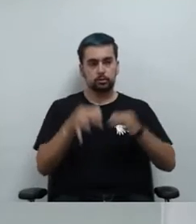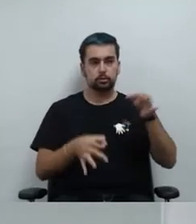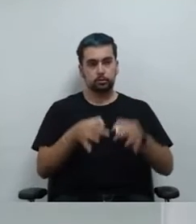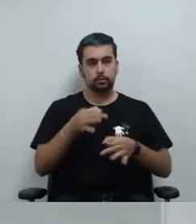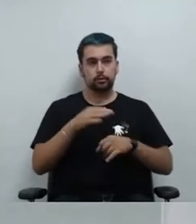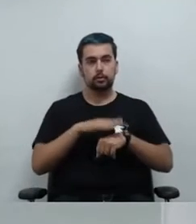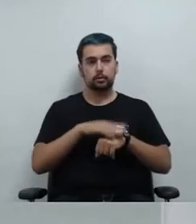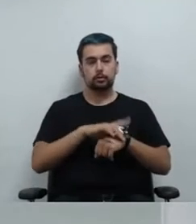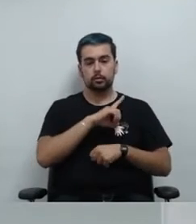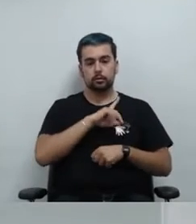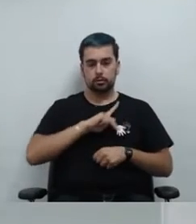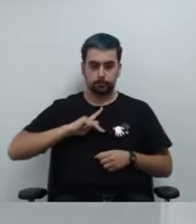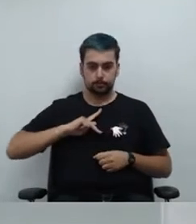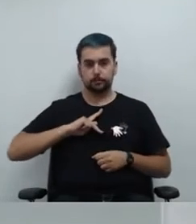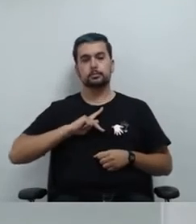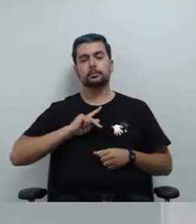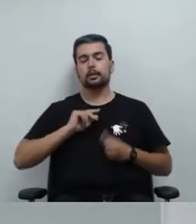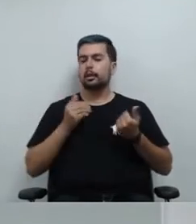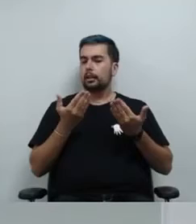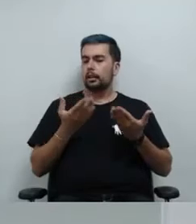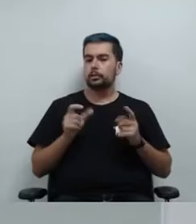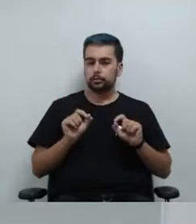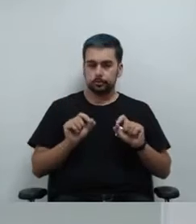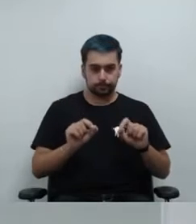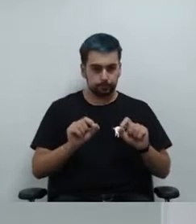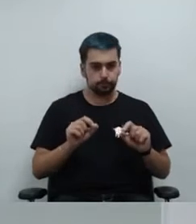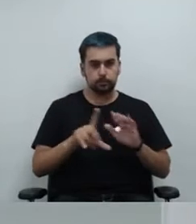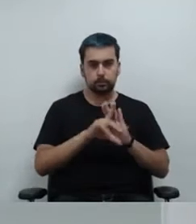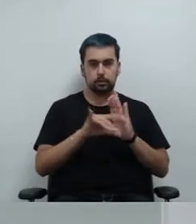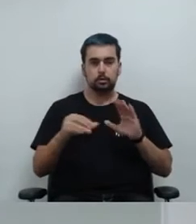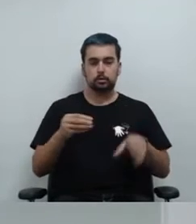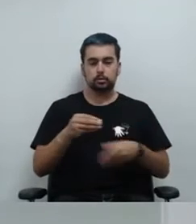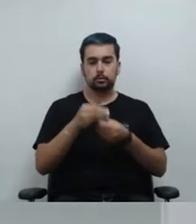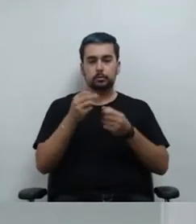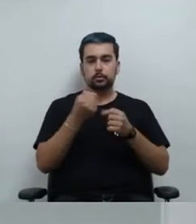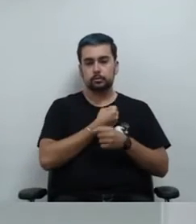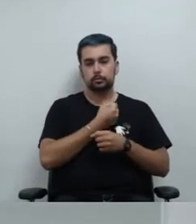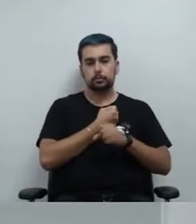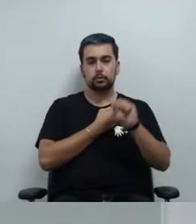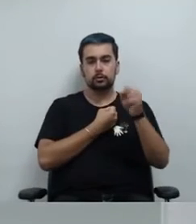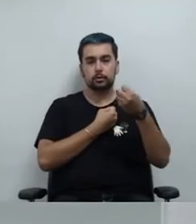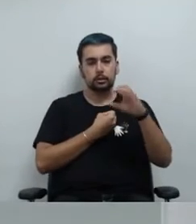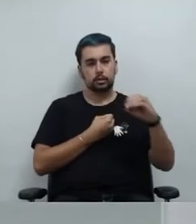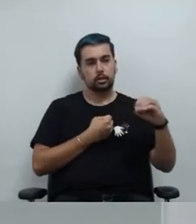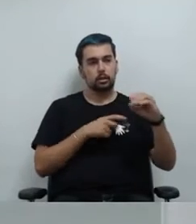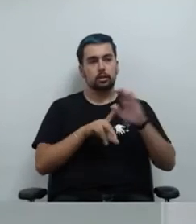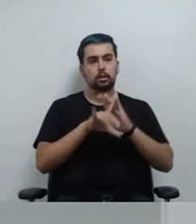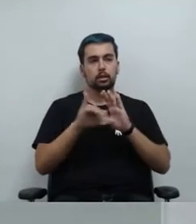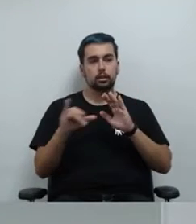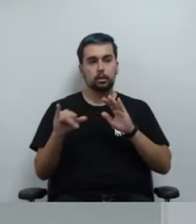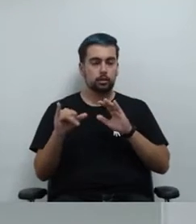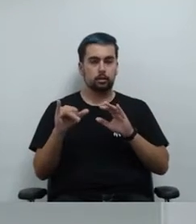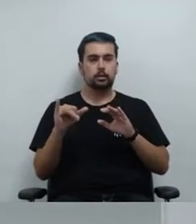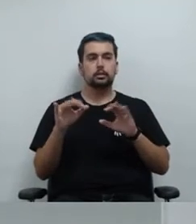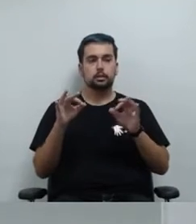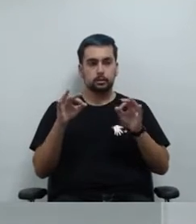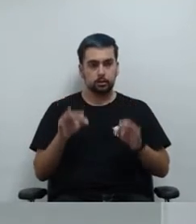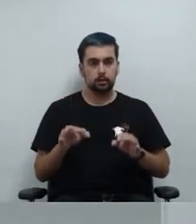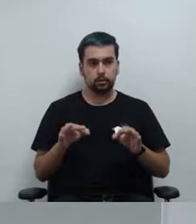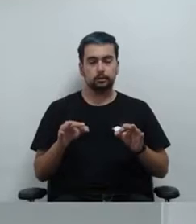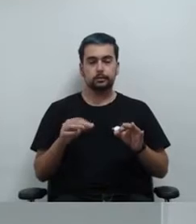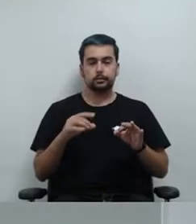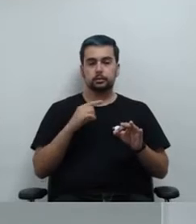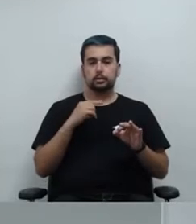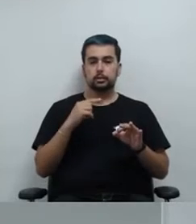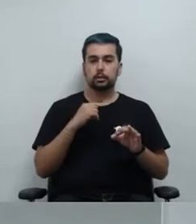Defensoria Pública. Além disso, a Lei Complementar 80 e a Lei Orgânica da nossa Defensoria no Estado de São Paulo prevêem